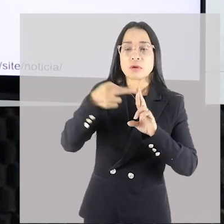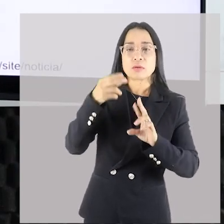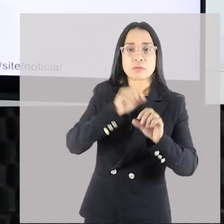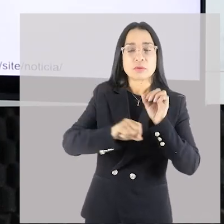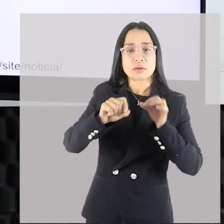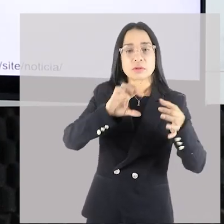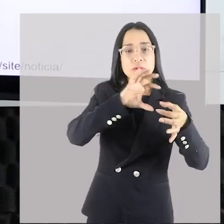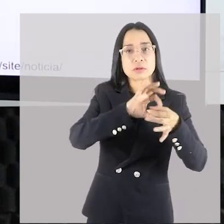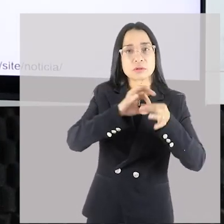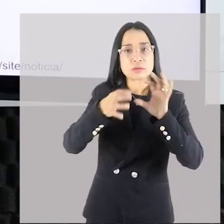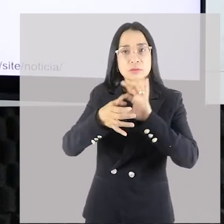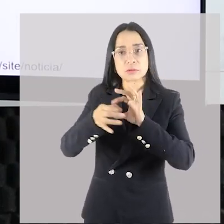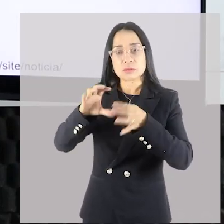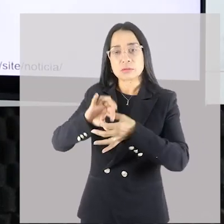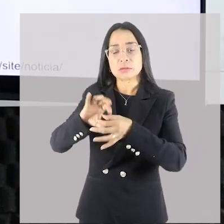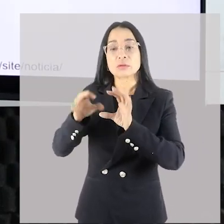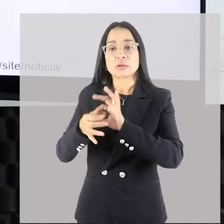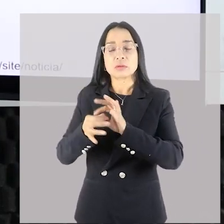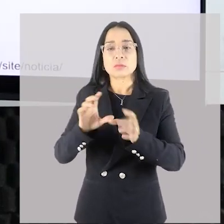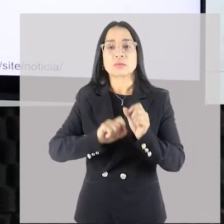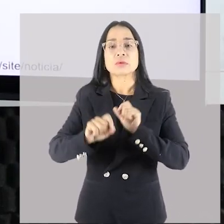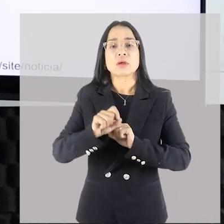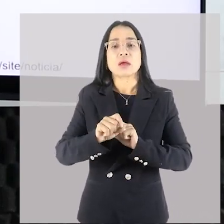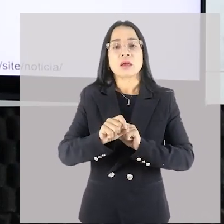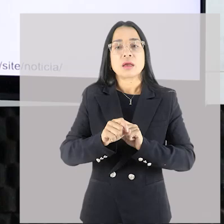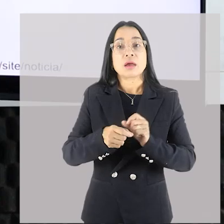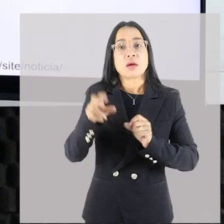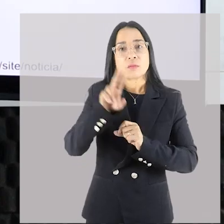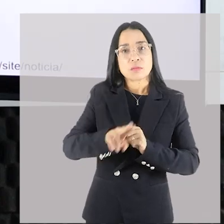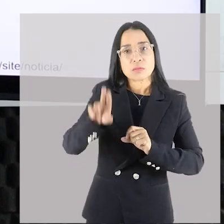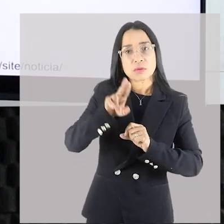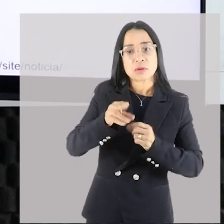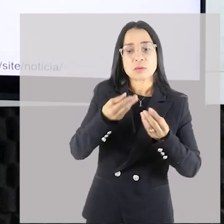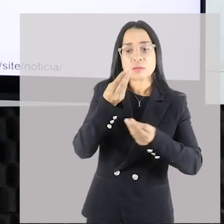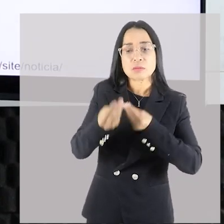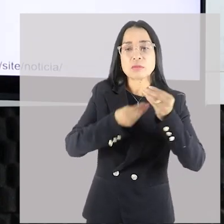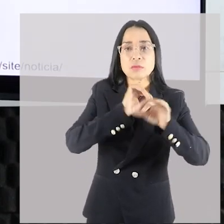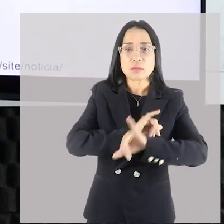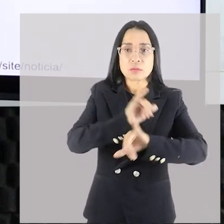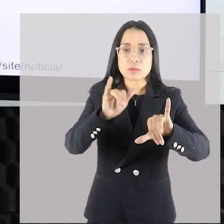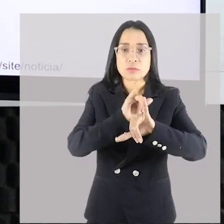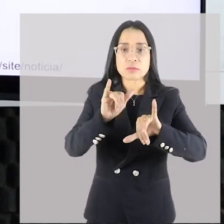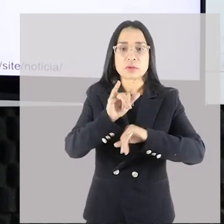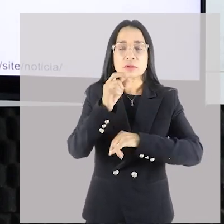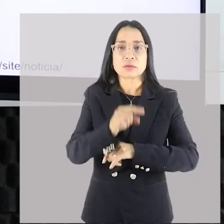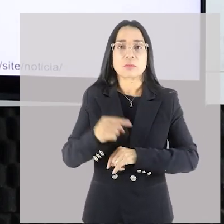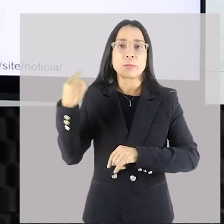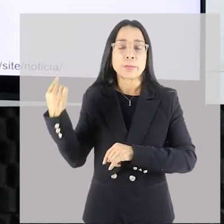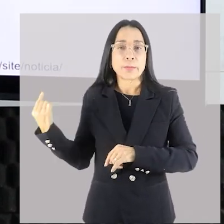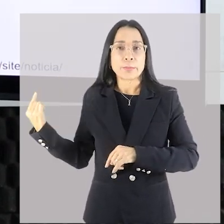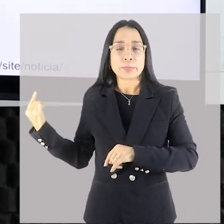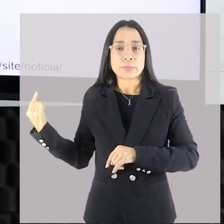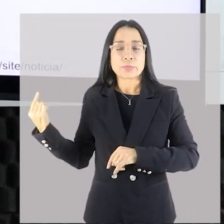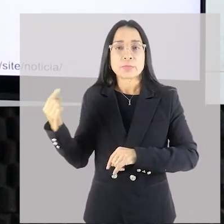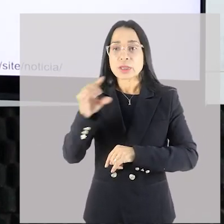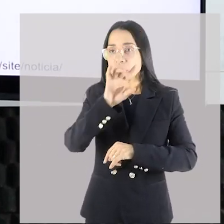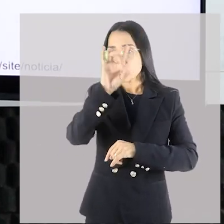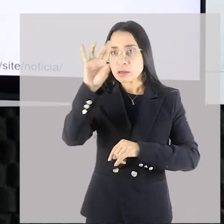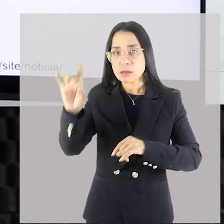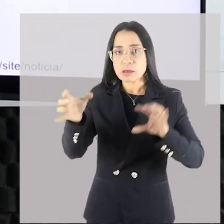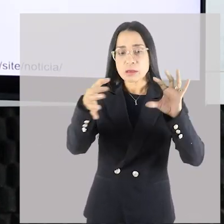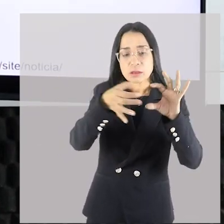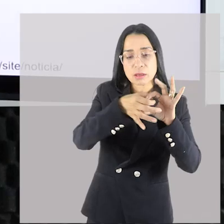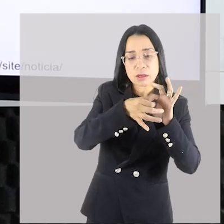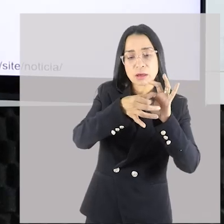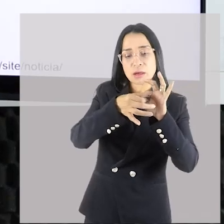acabou sendo utilizado como forma de divulgação. Então, os aros, cada aro ele representa um continente.